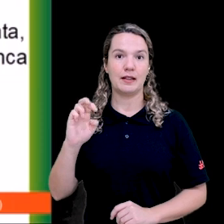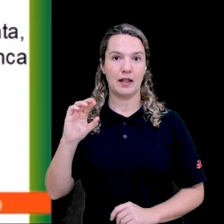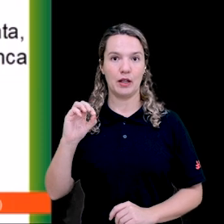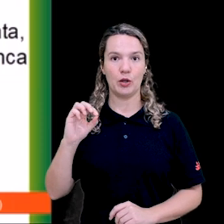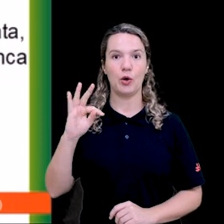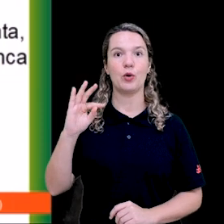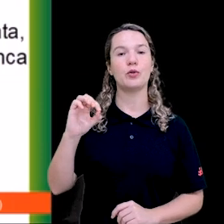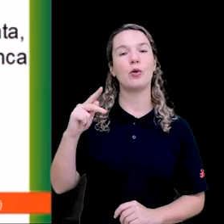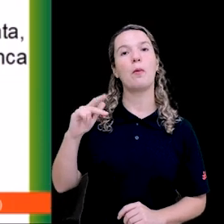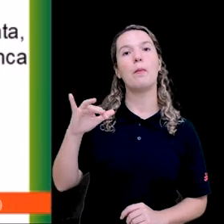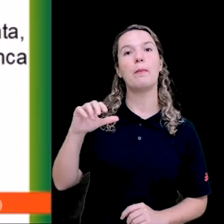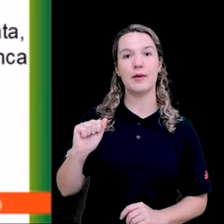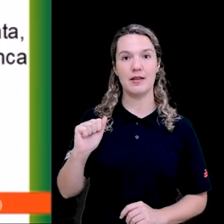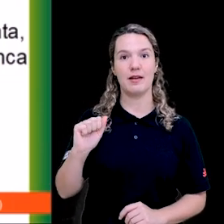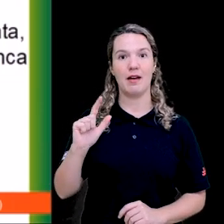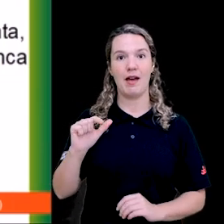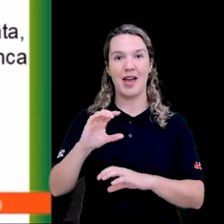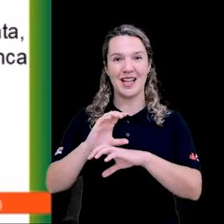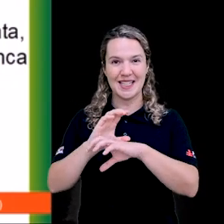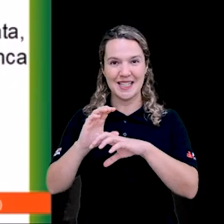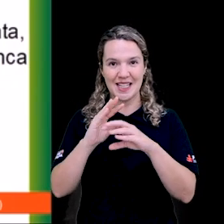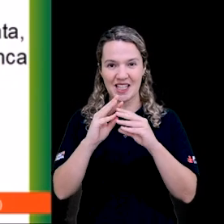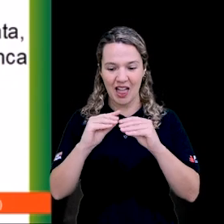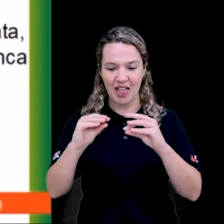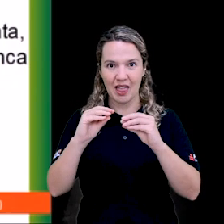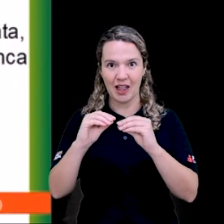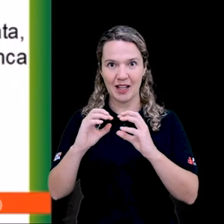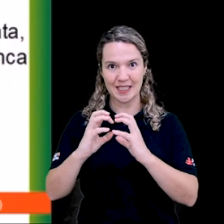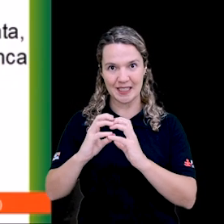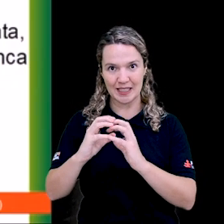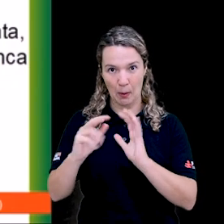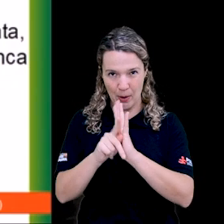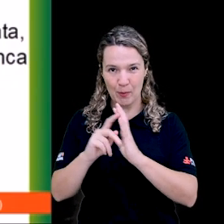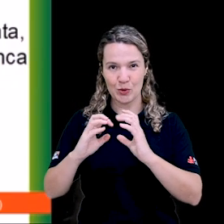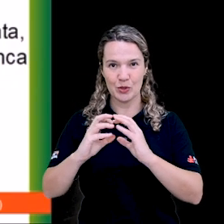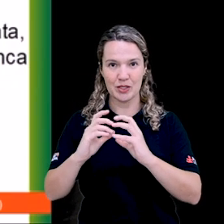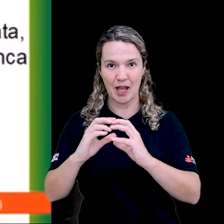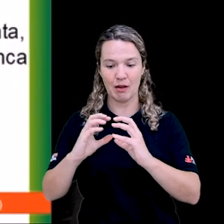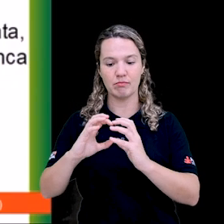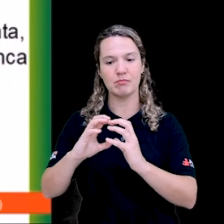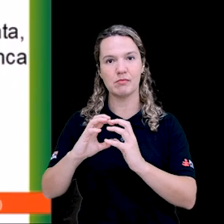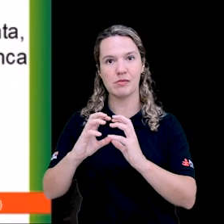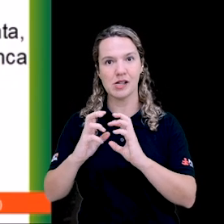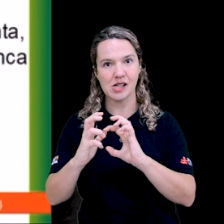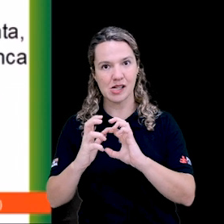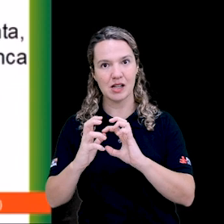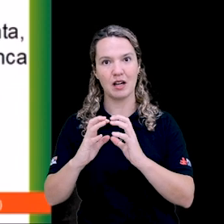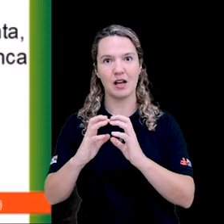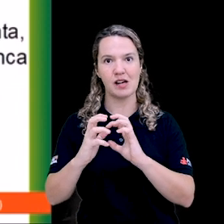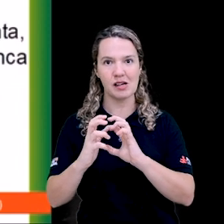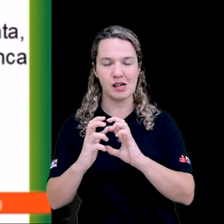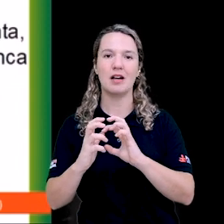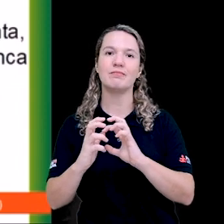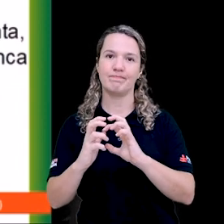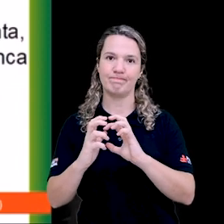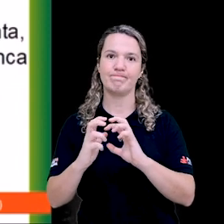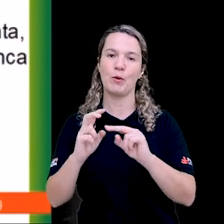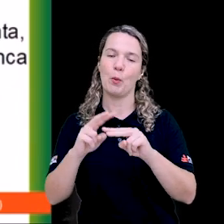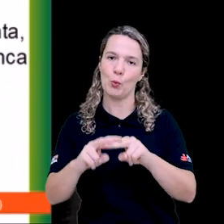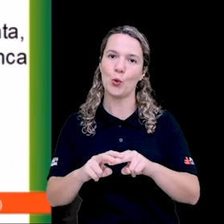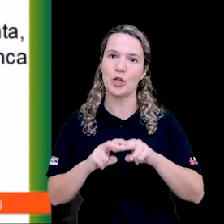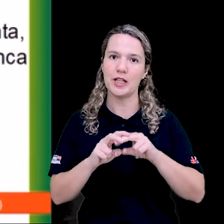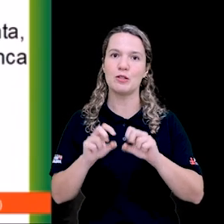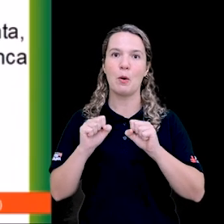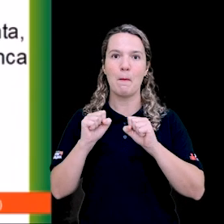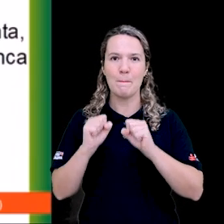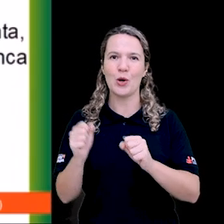é o deslocamento da substância cinzenta, ou seja, ela vai ocupar um lugar que não é o ideal. Com isso,